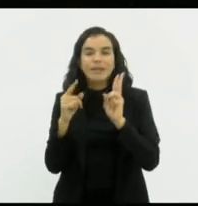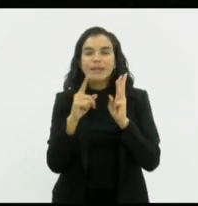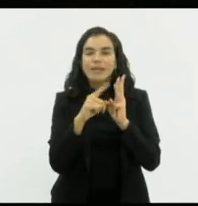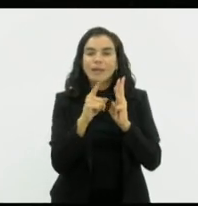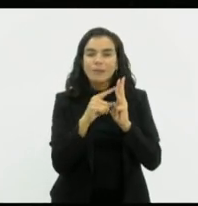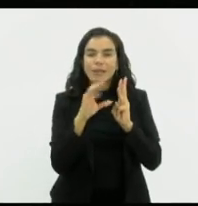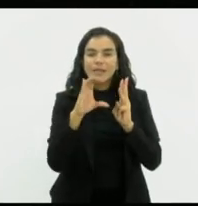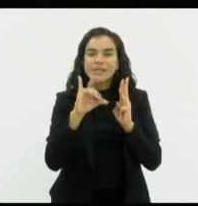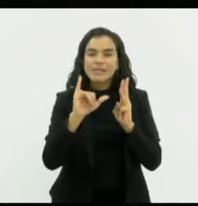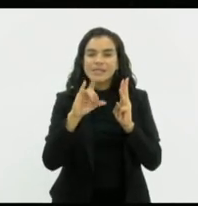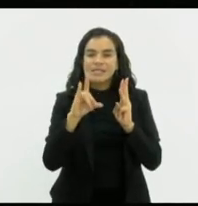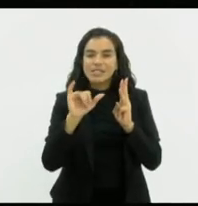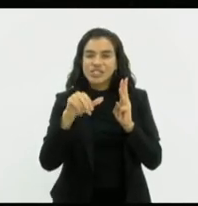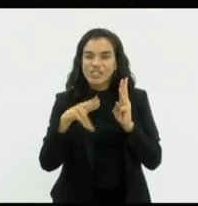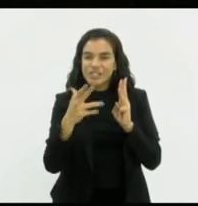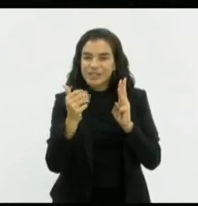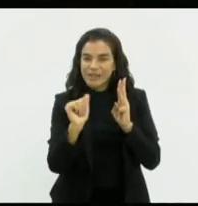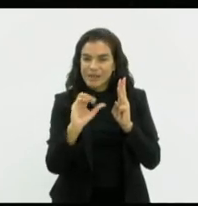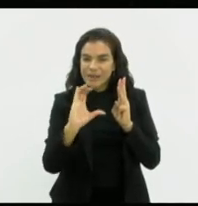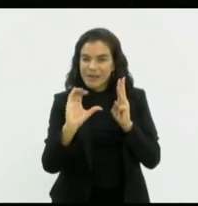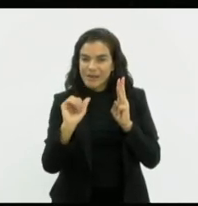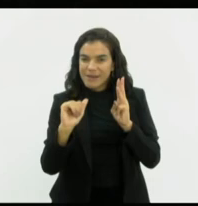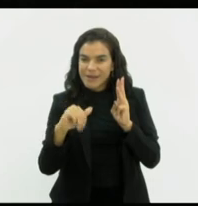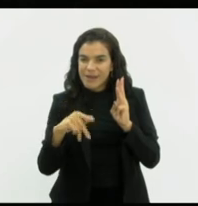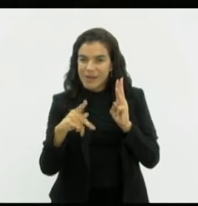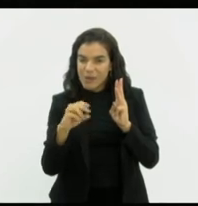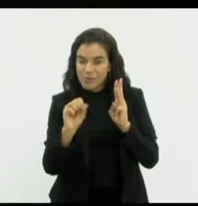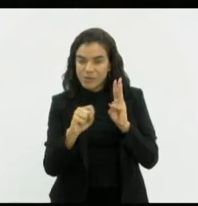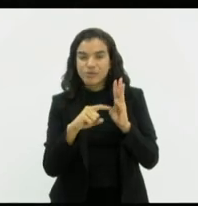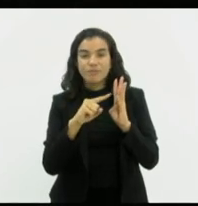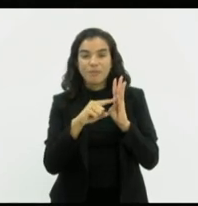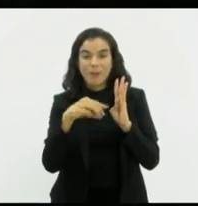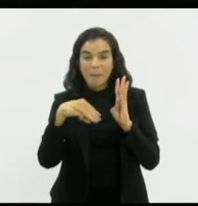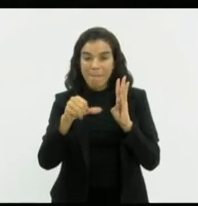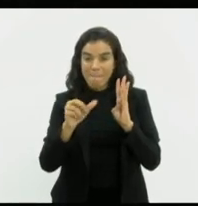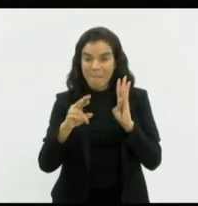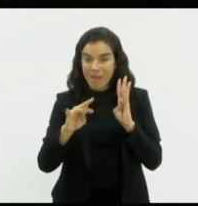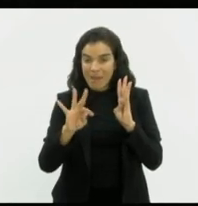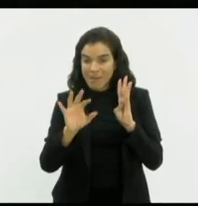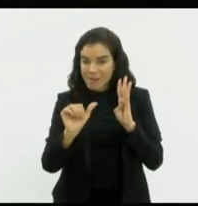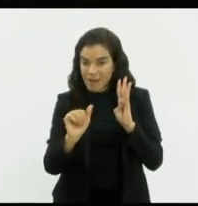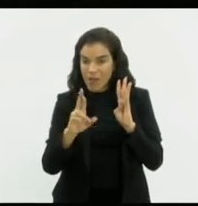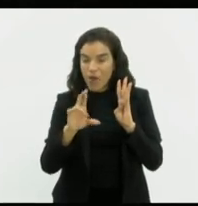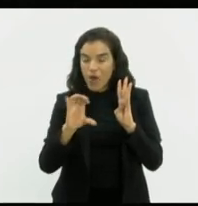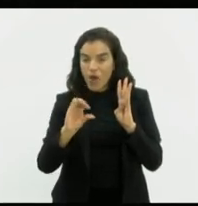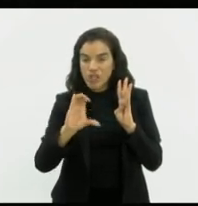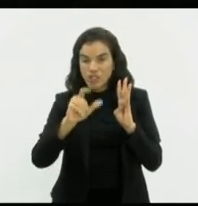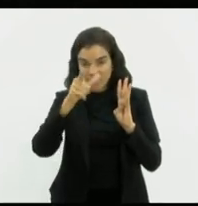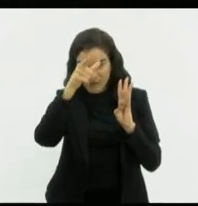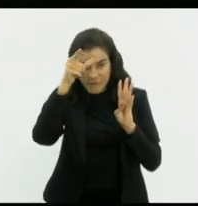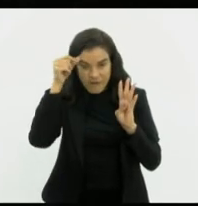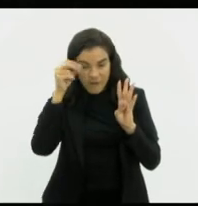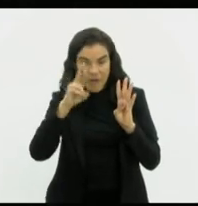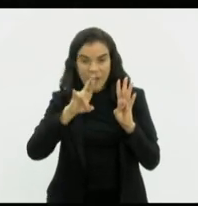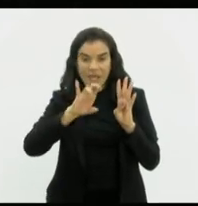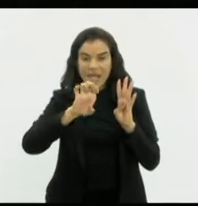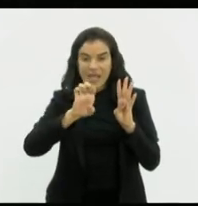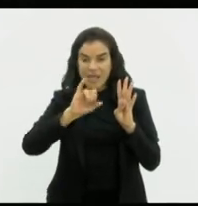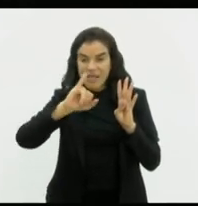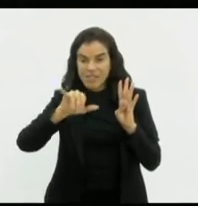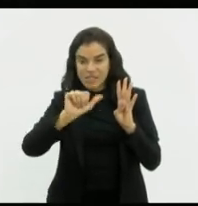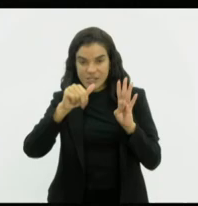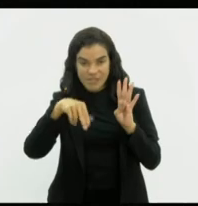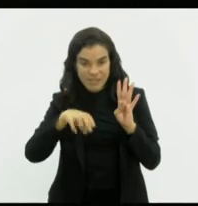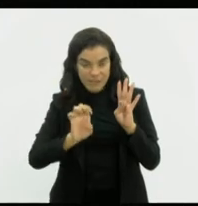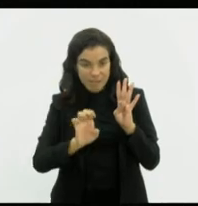Cidinha Campos na época, Vossa Excelência deputada Marta Rocha, na época também a enfermeira Rejane, vistoriamos o Hospital do